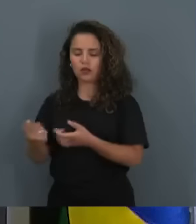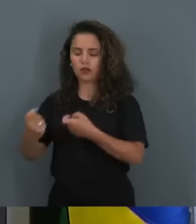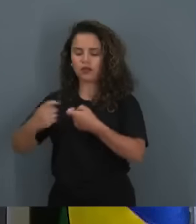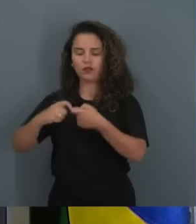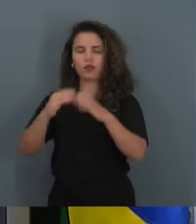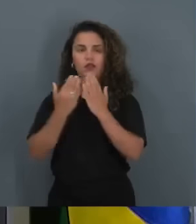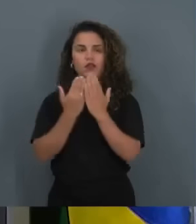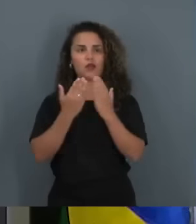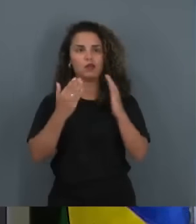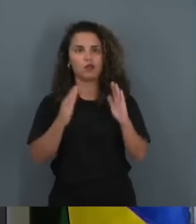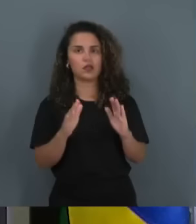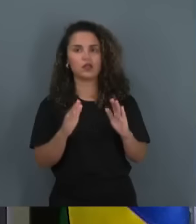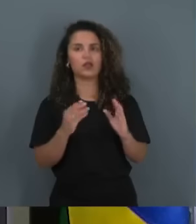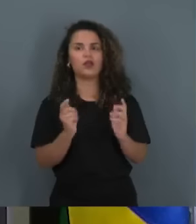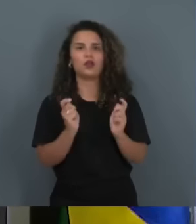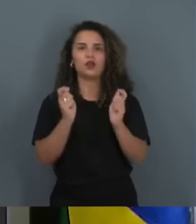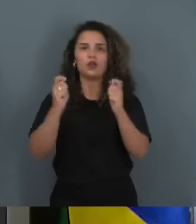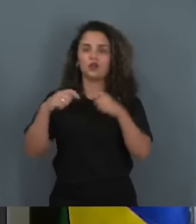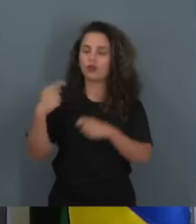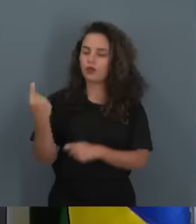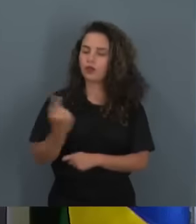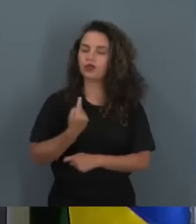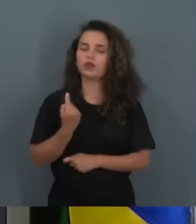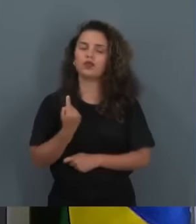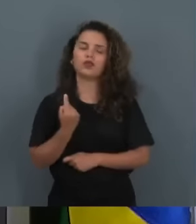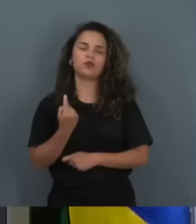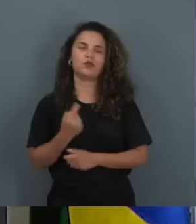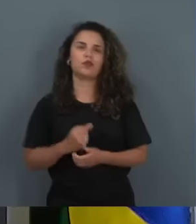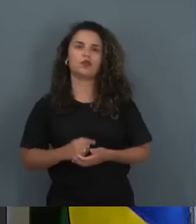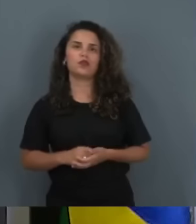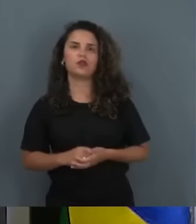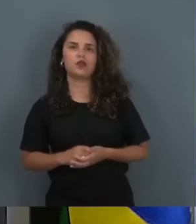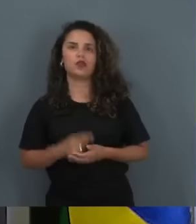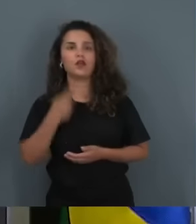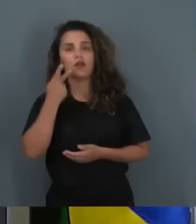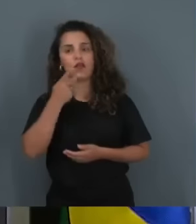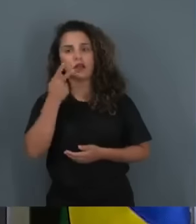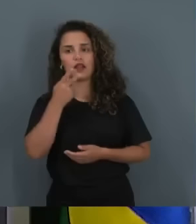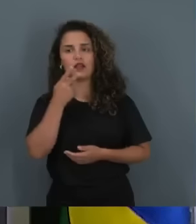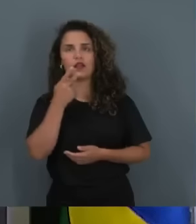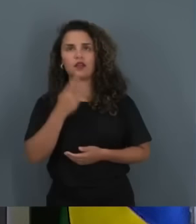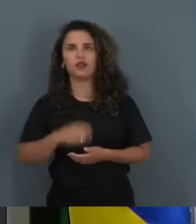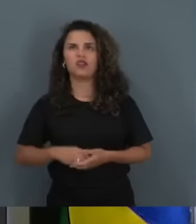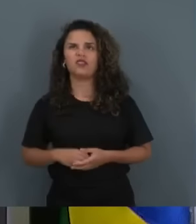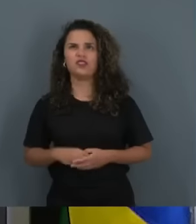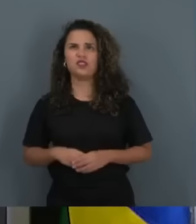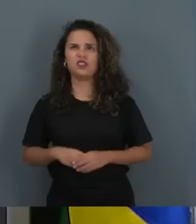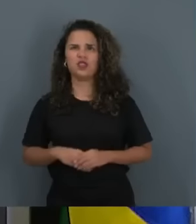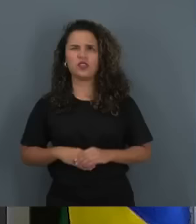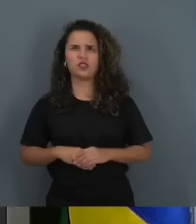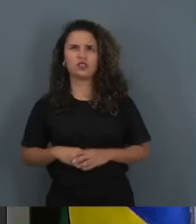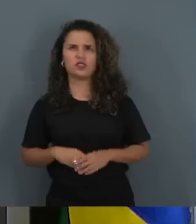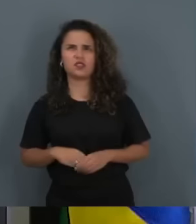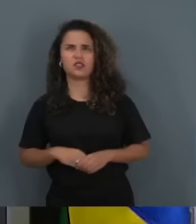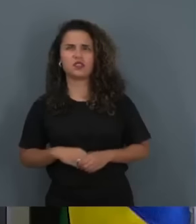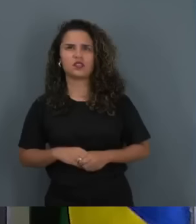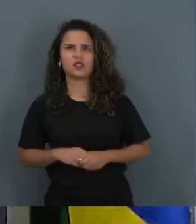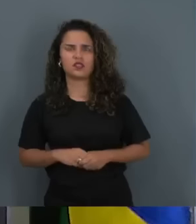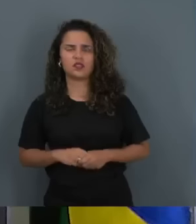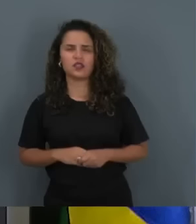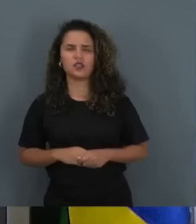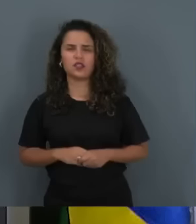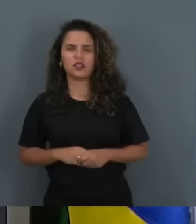abrir, para que a gente possa parlar, né? Parlamento é parlar, é